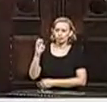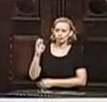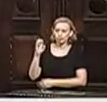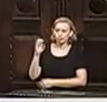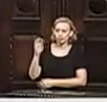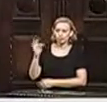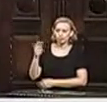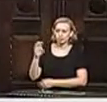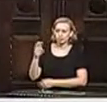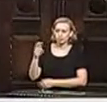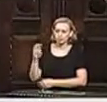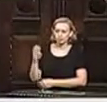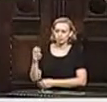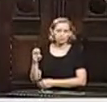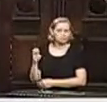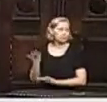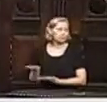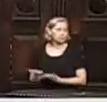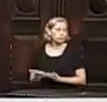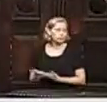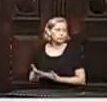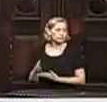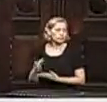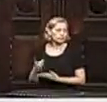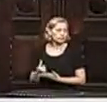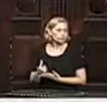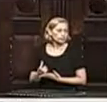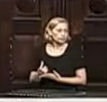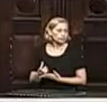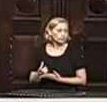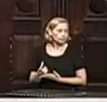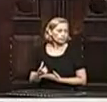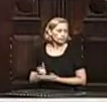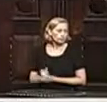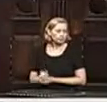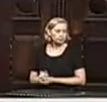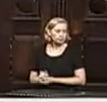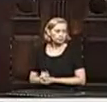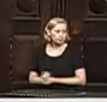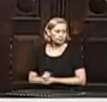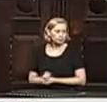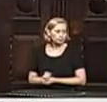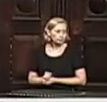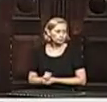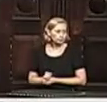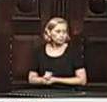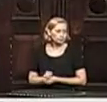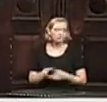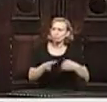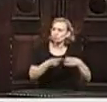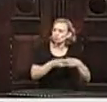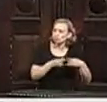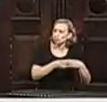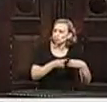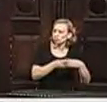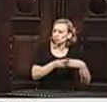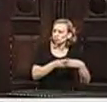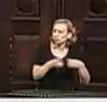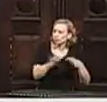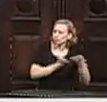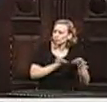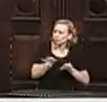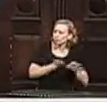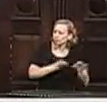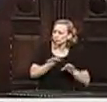Estadual do Fundeb, mas que fosse instituído na FAETEC um comitê gestor do Fundeb. Um comitê gestor